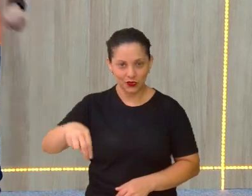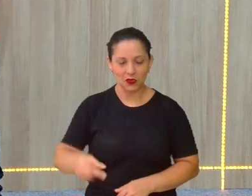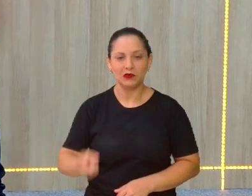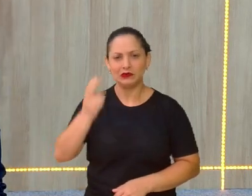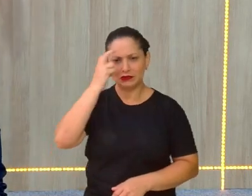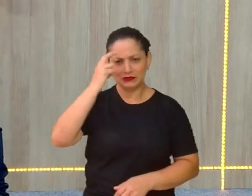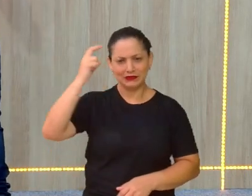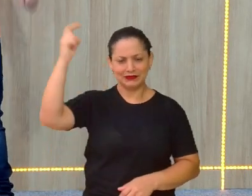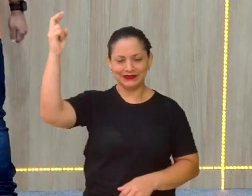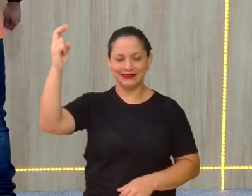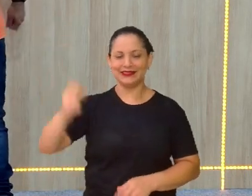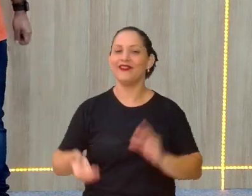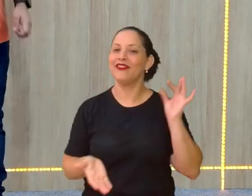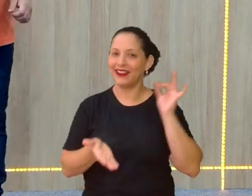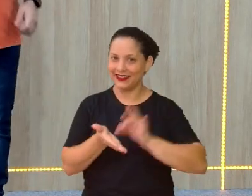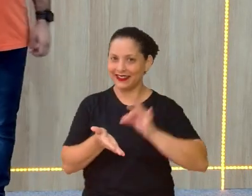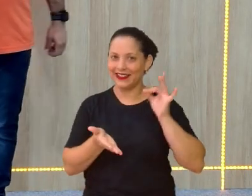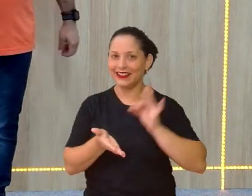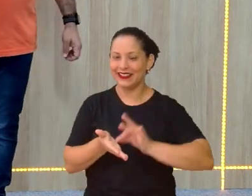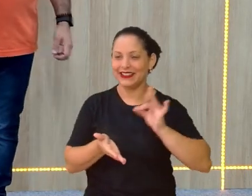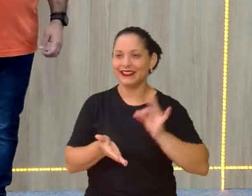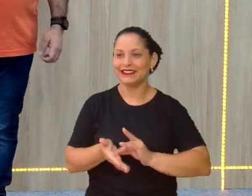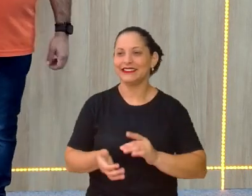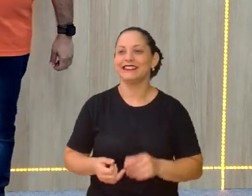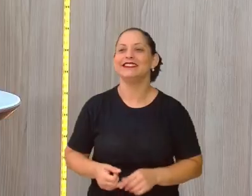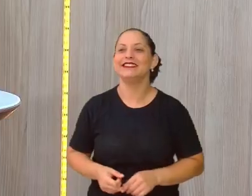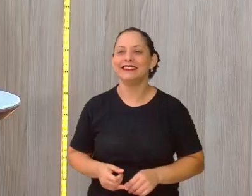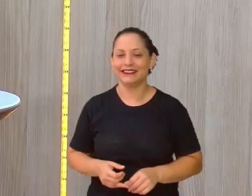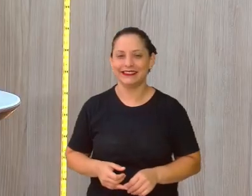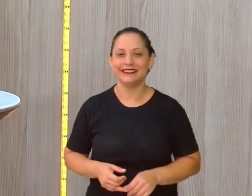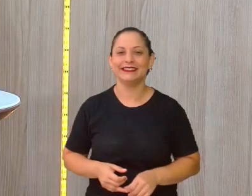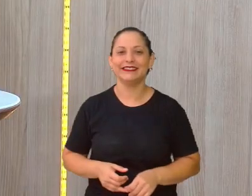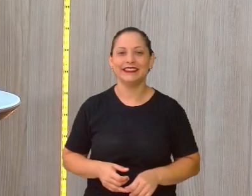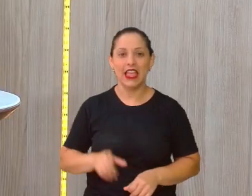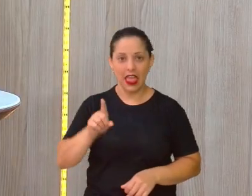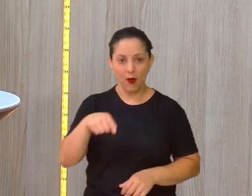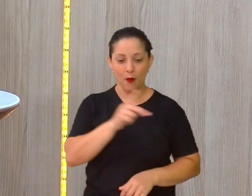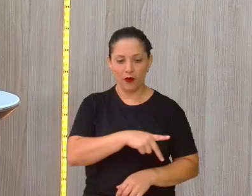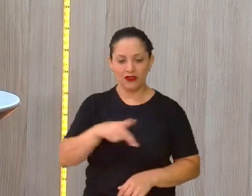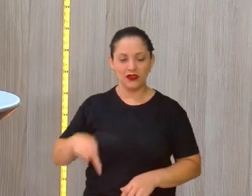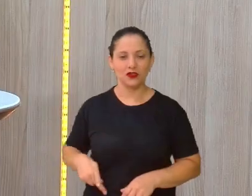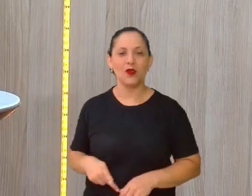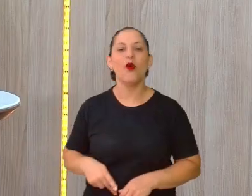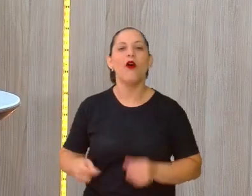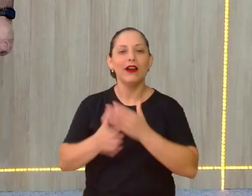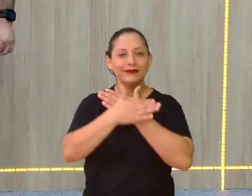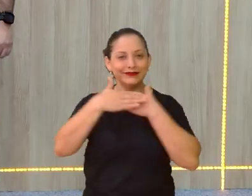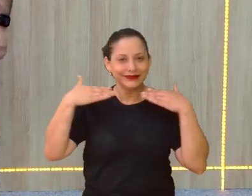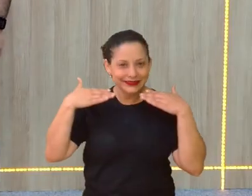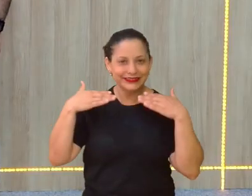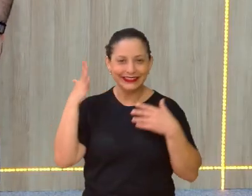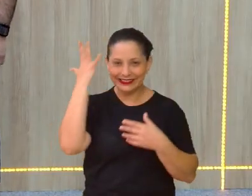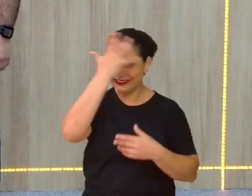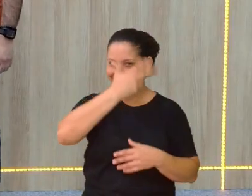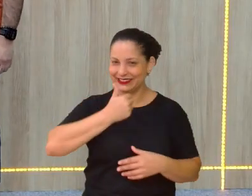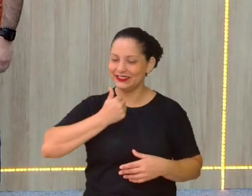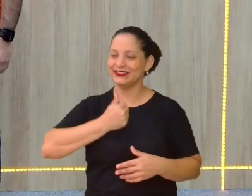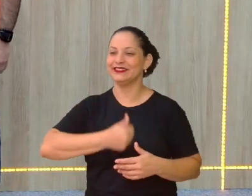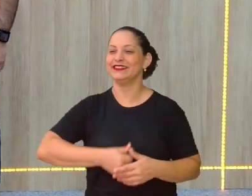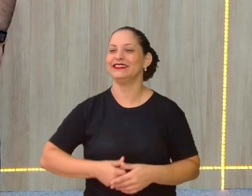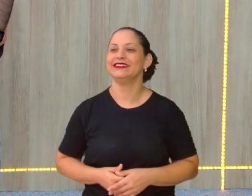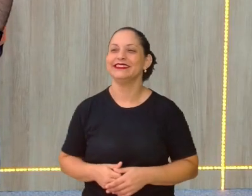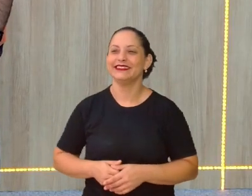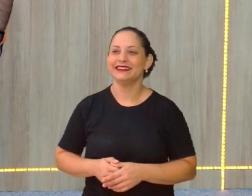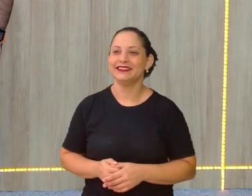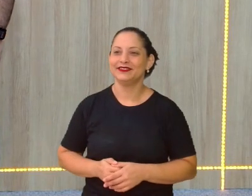Gilson. Professora? Nosso colega Gilson. Pois é, o rostinho lindo, né? Rostinho lindo, isso. Então, veja, a região